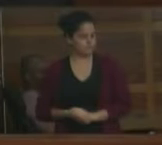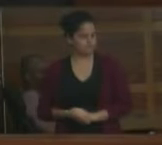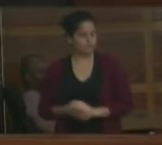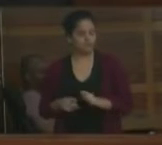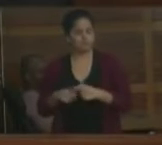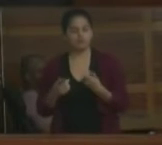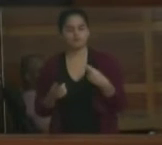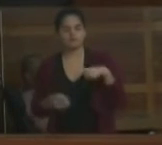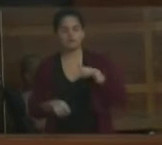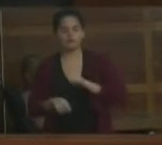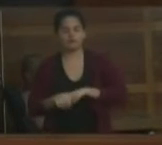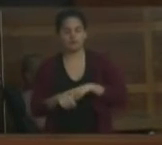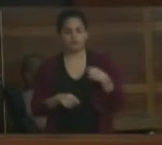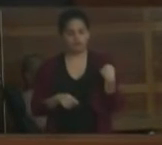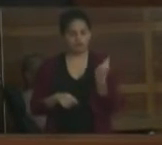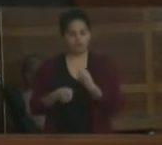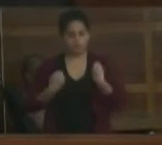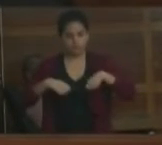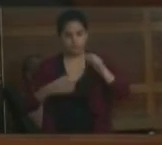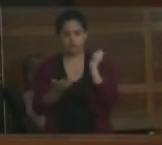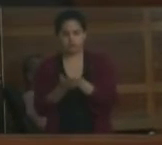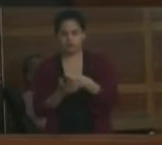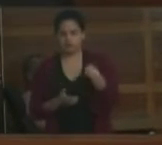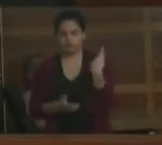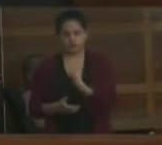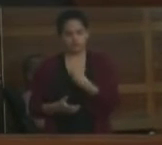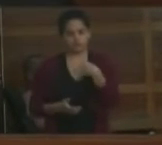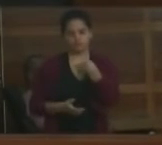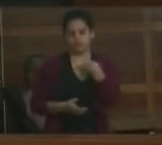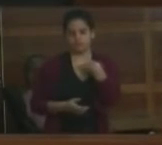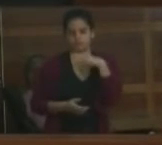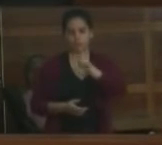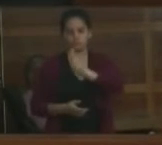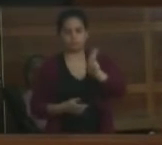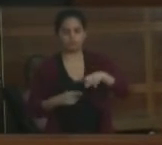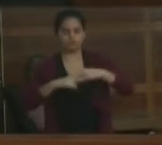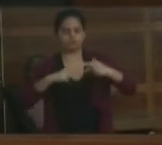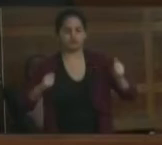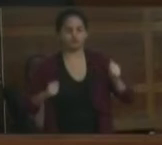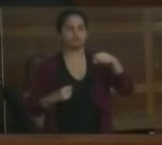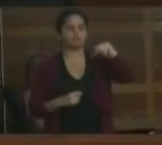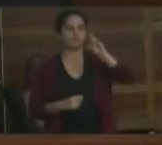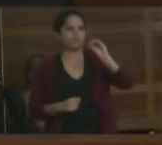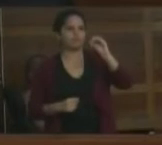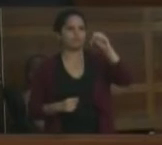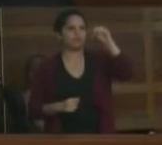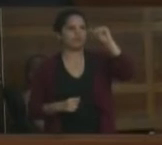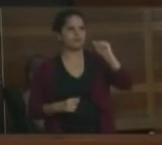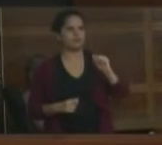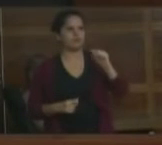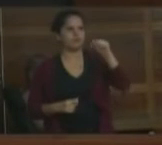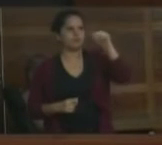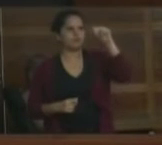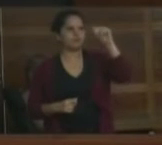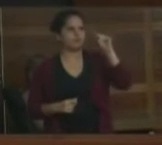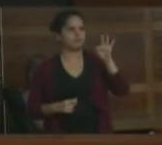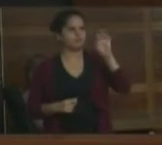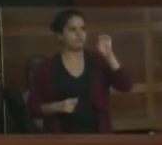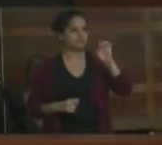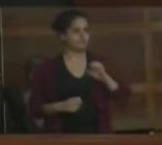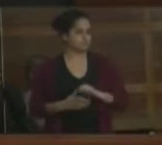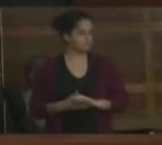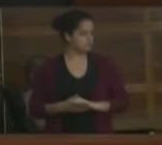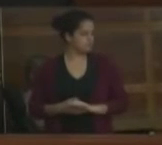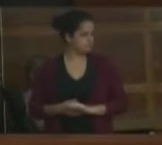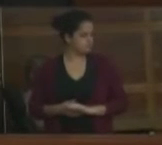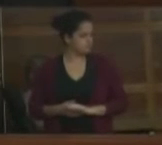mas na hora que a gente for pagar a gente não pode utilizar os recursos dos royalties então acho que sim se a gente pudesse pelo menos faz esse demonstrativo assim